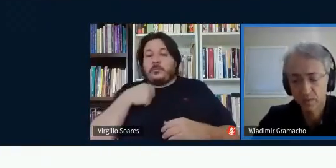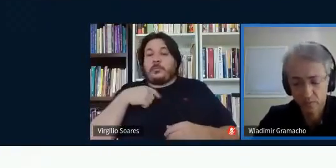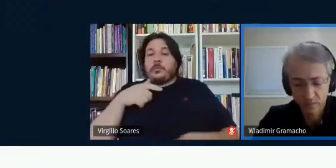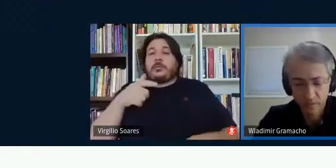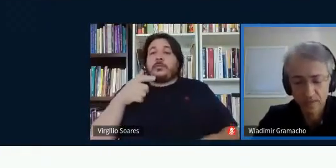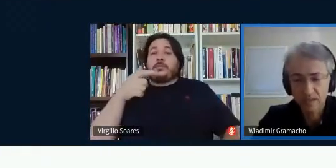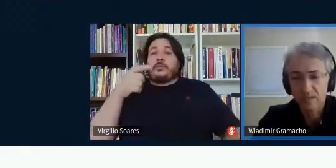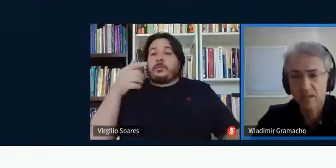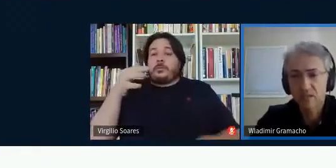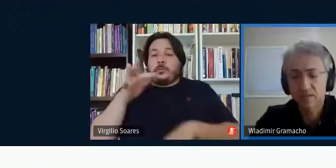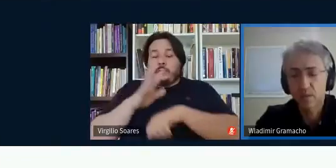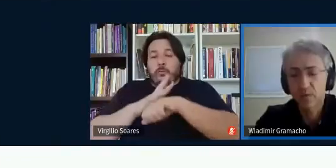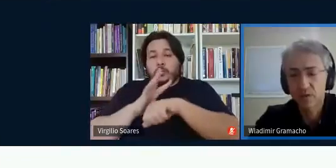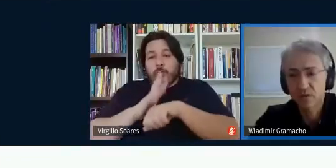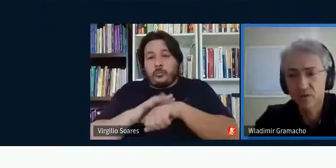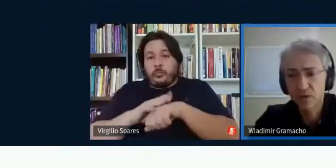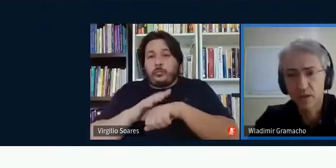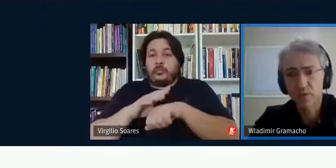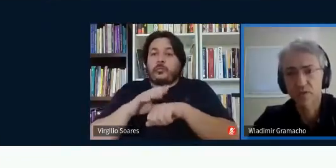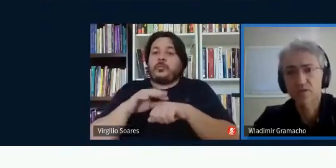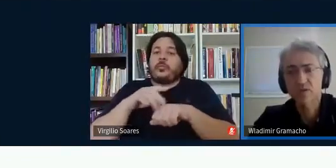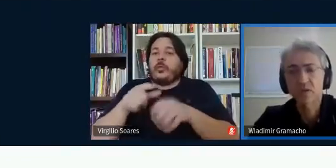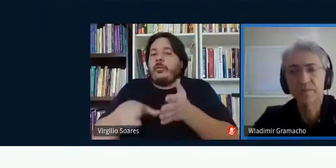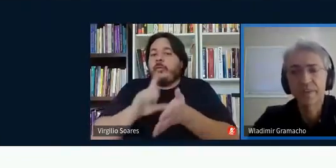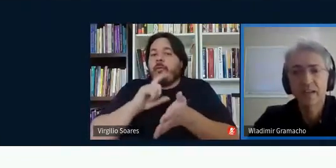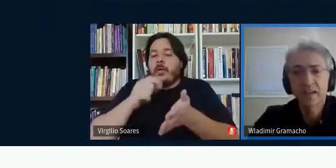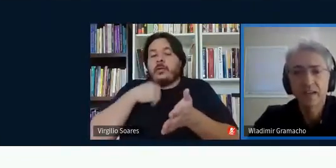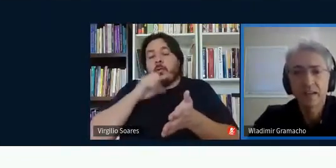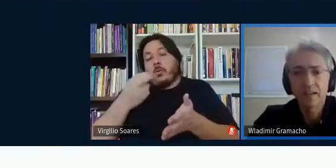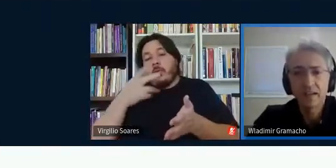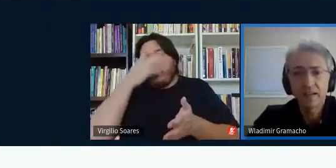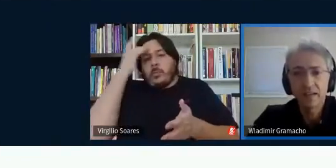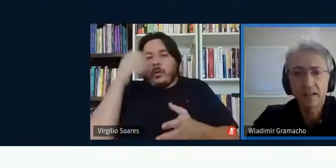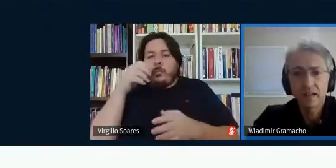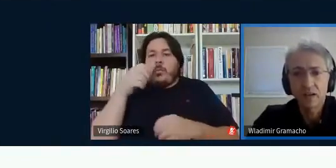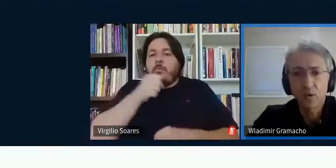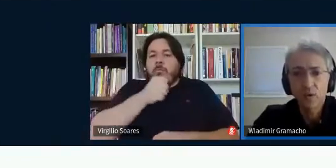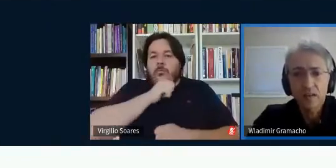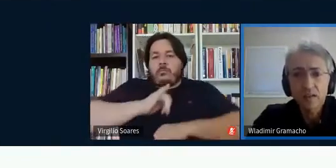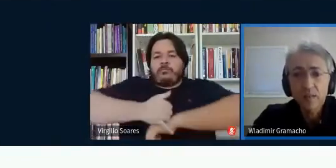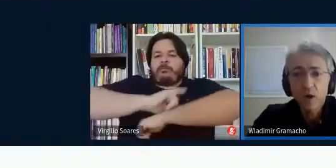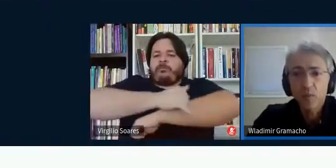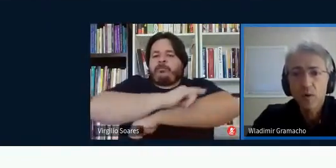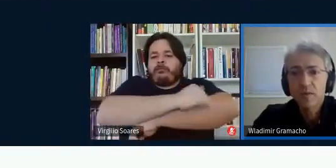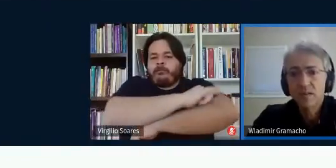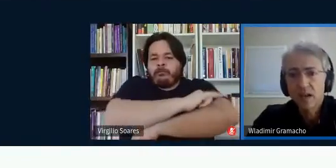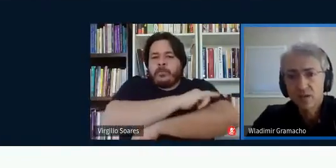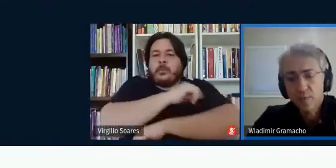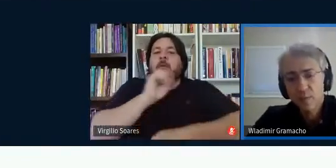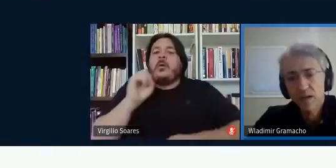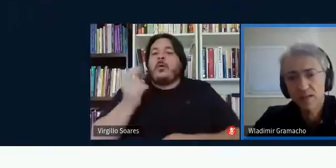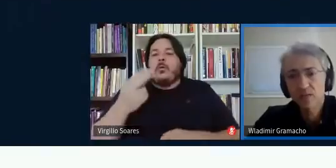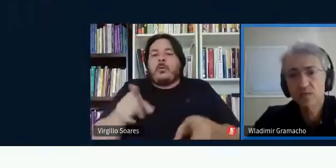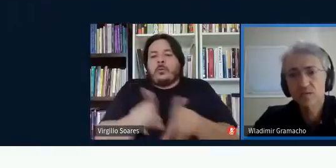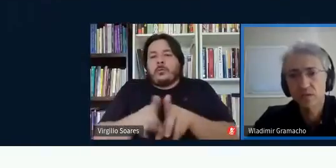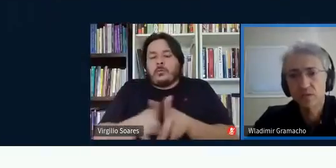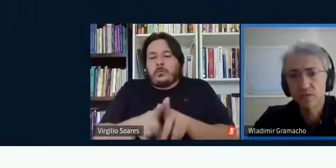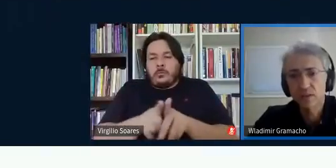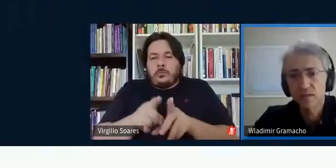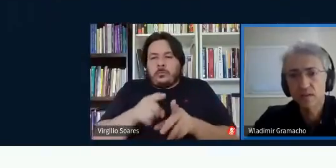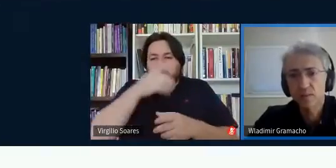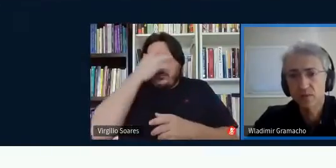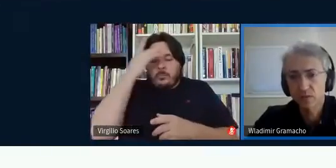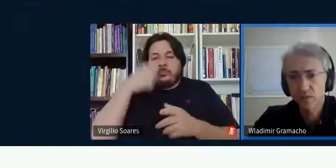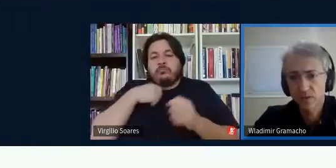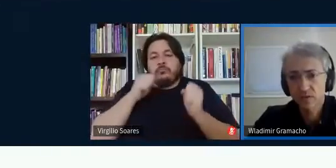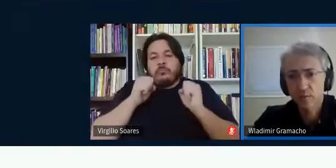como na apresentação, enfim, no projeto que a gente acabou de assistir, ou ainda tem maior probabilidade de propagação do vírus,